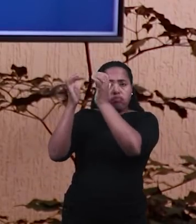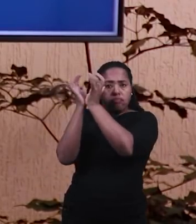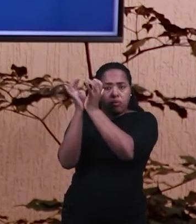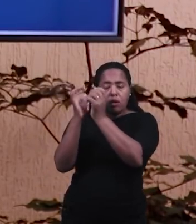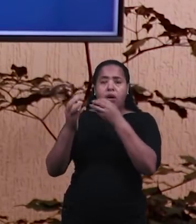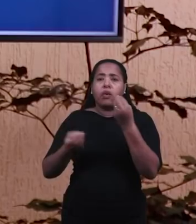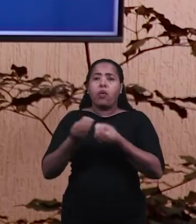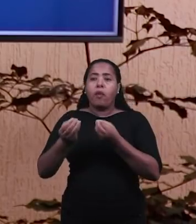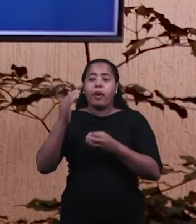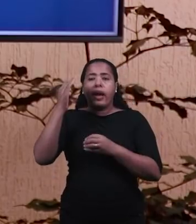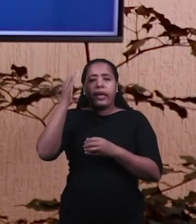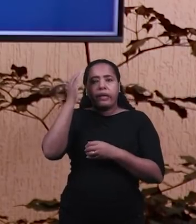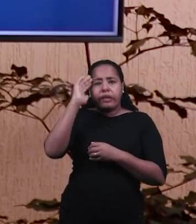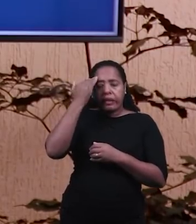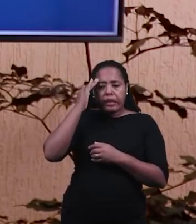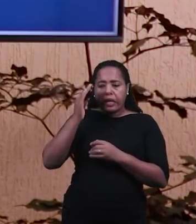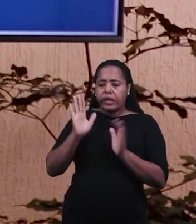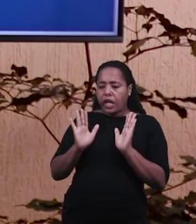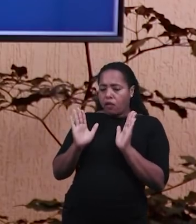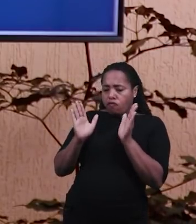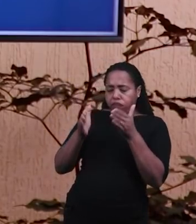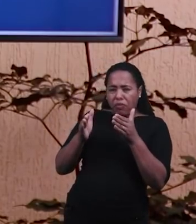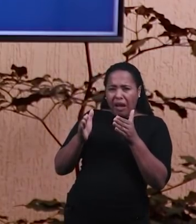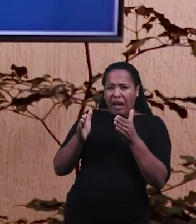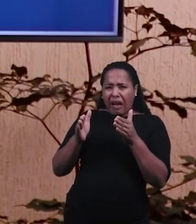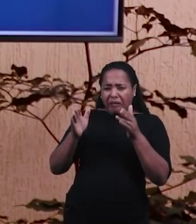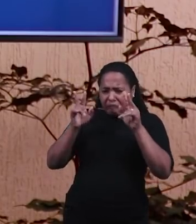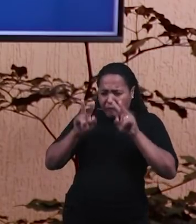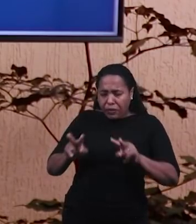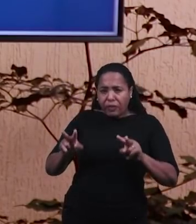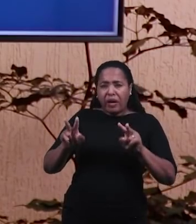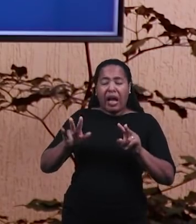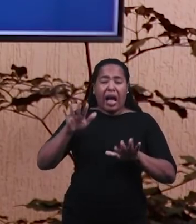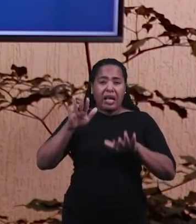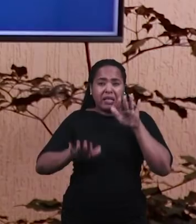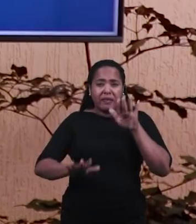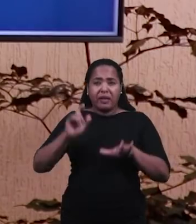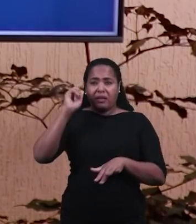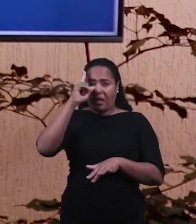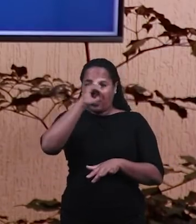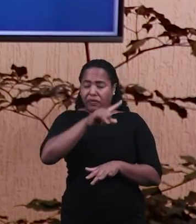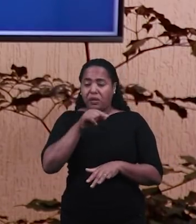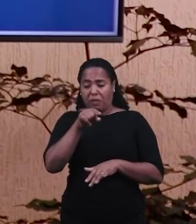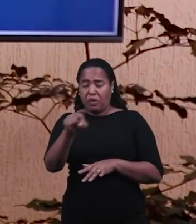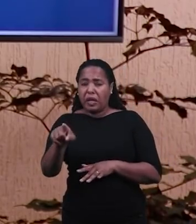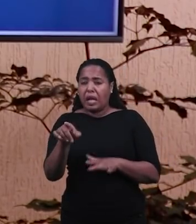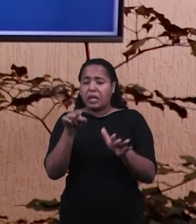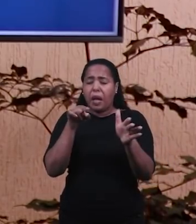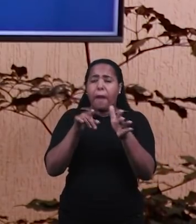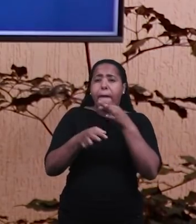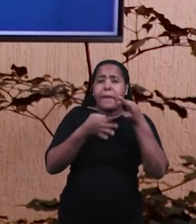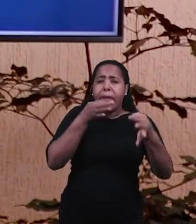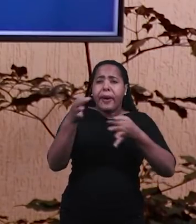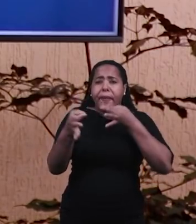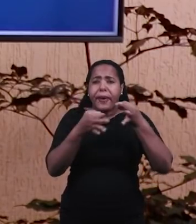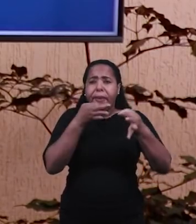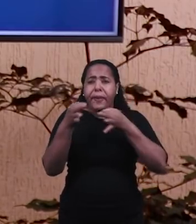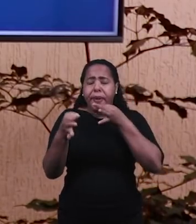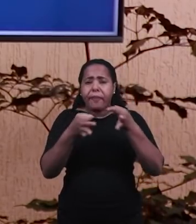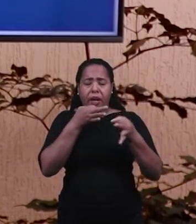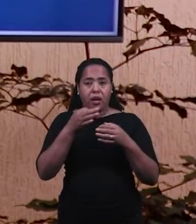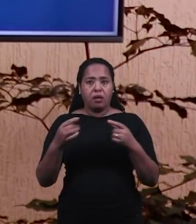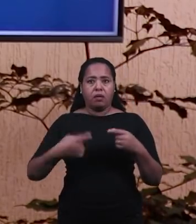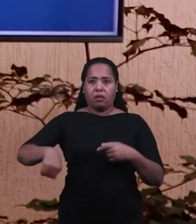de vista nem sempre é fácil, porque eles têm o quê? Muitos argumentos. E aqui nós temos que fazer